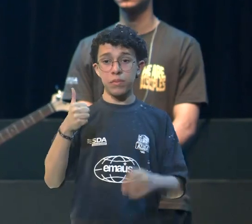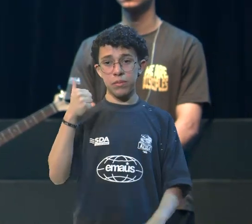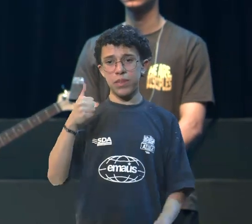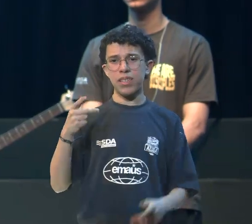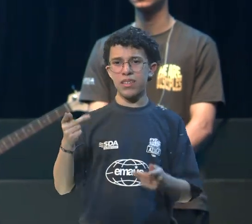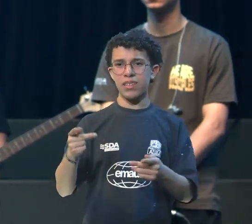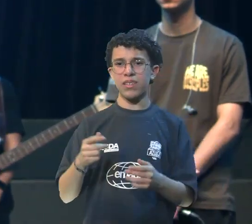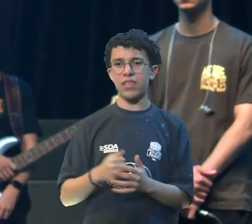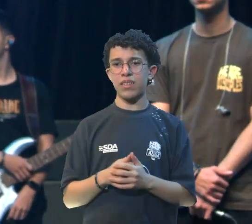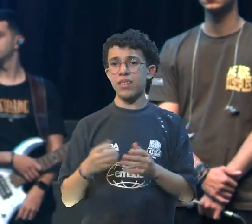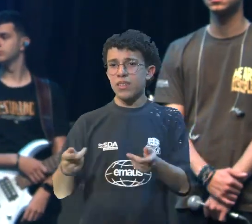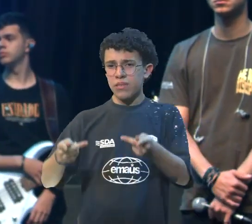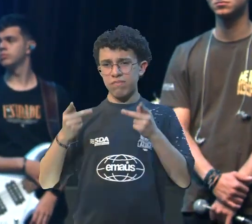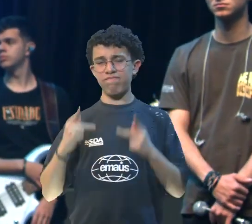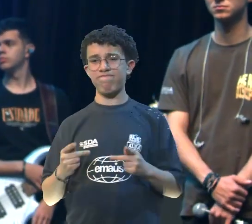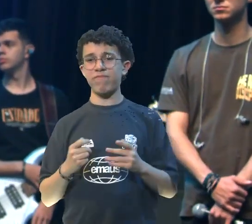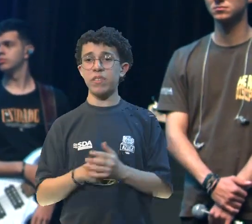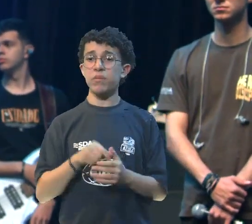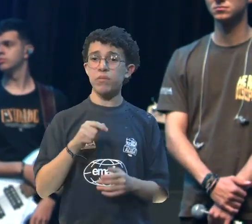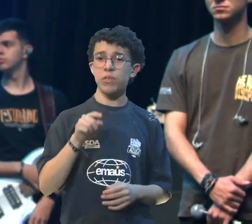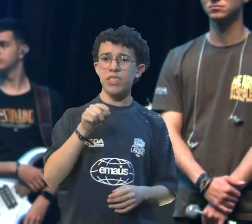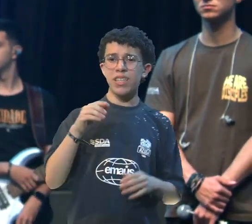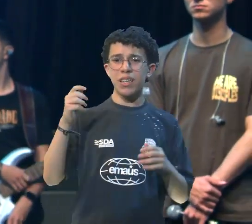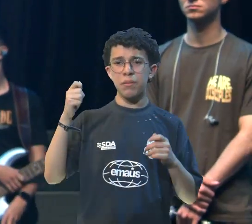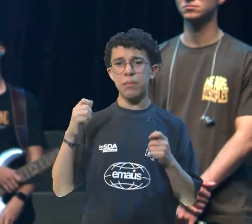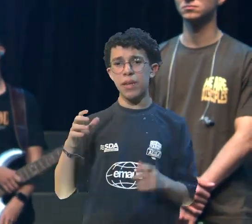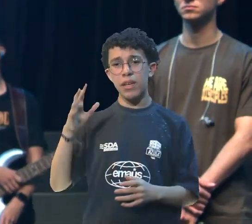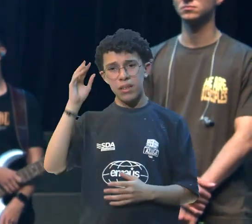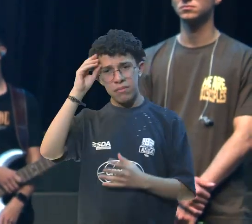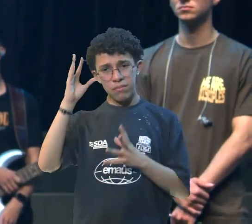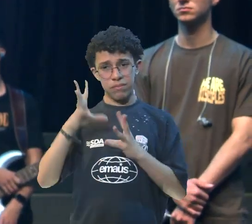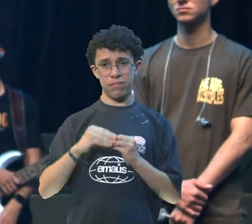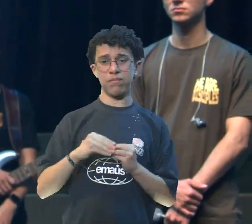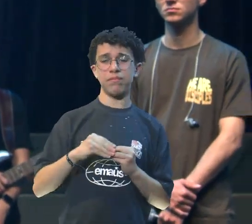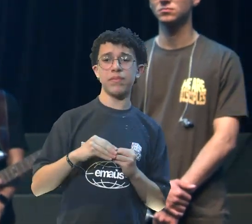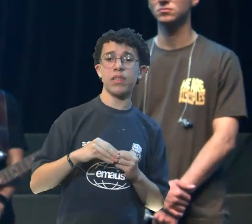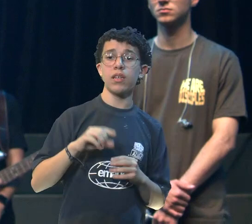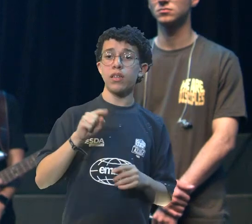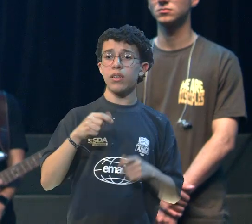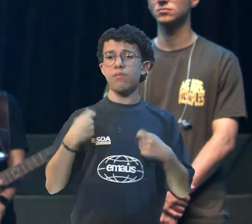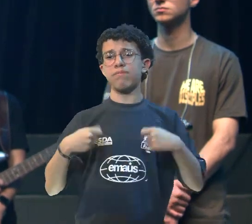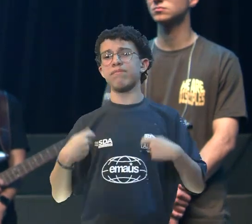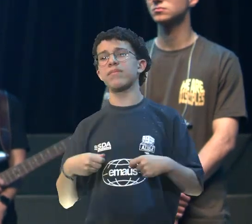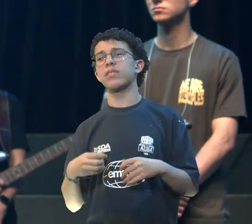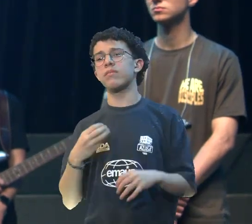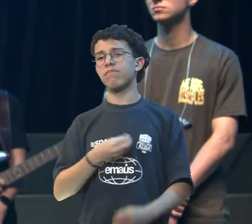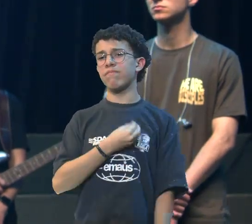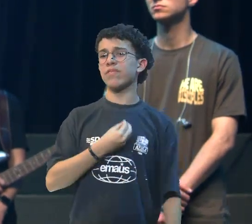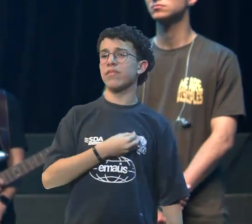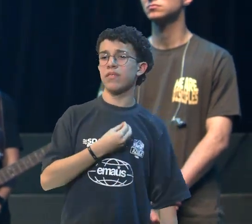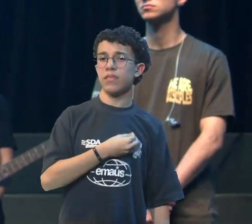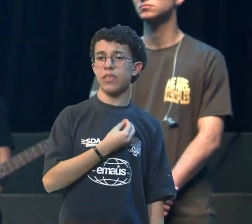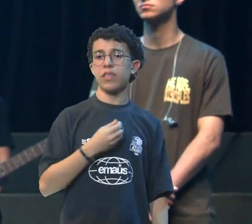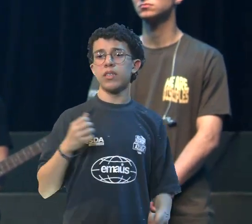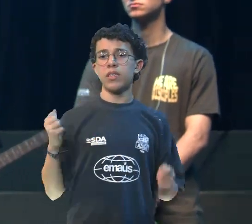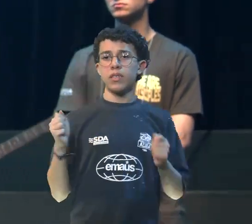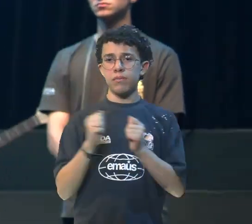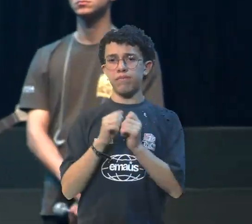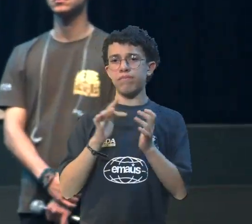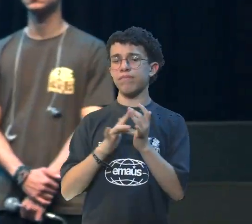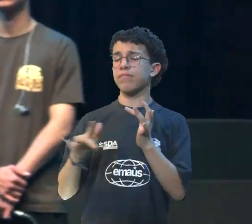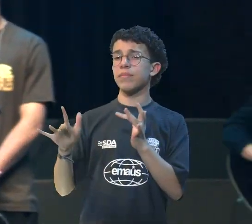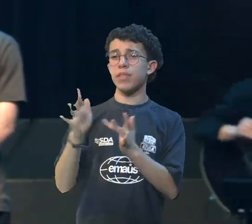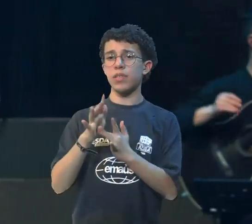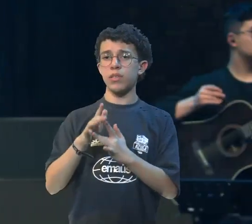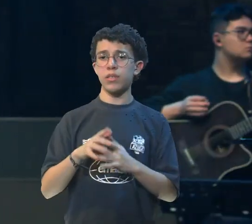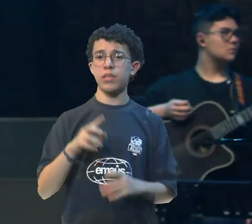precisa começar a viver com Jesus. Talvez você não conhece a Jesus e precisa entregar a sua vida para Ele. Deixa eu te dizer